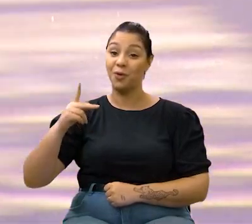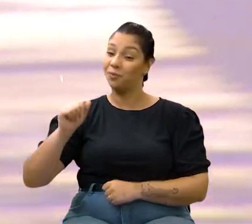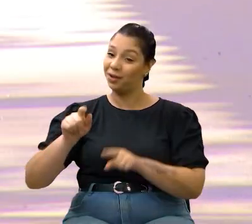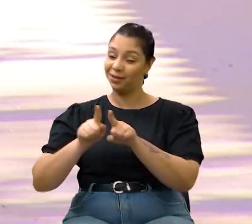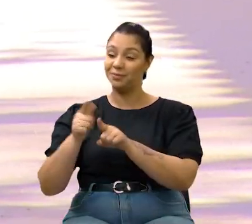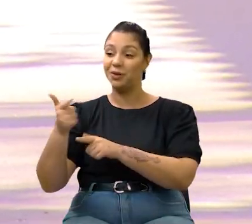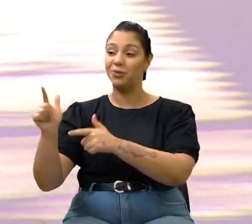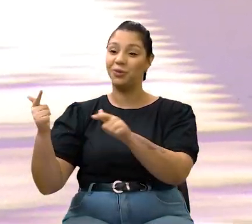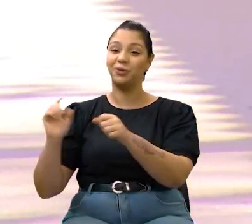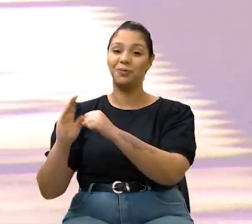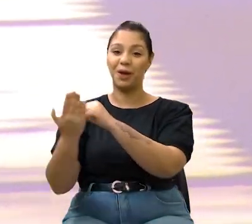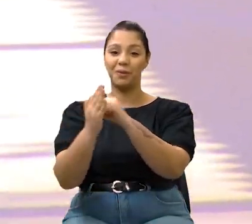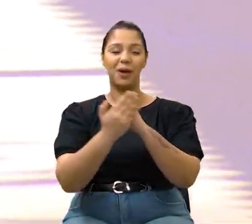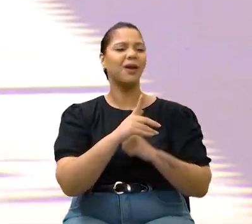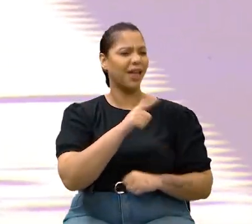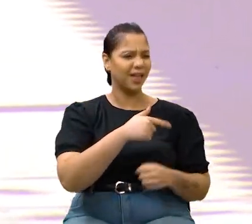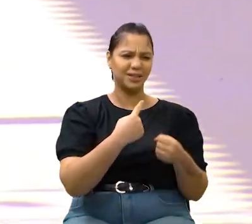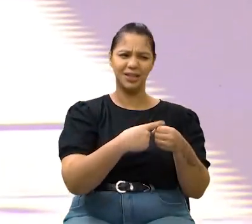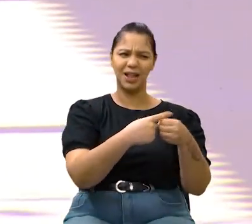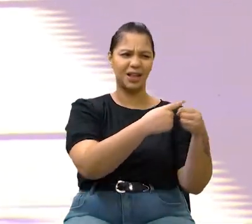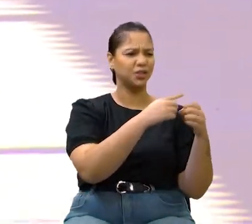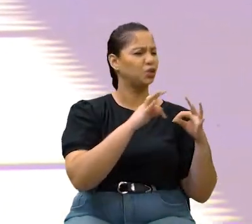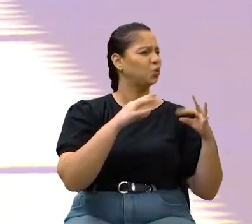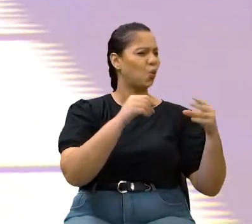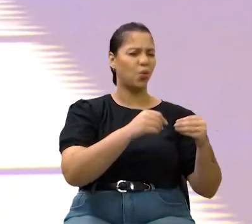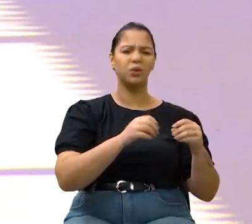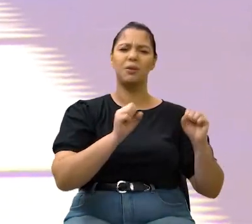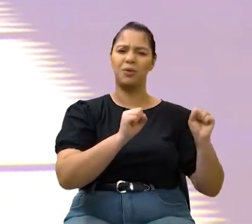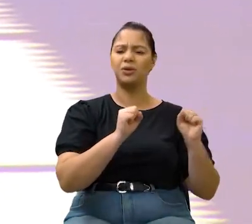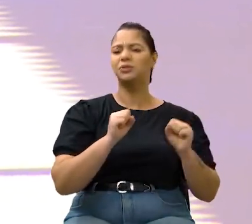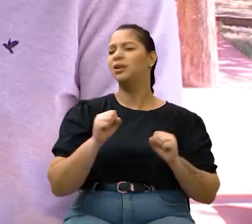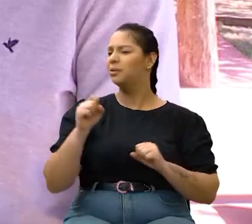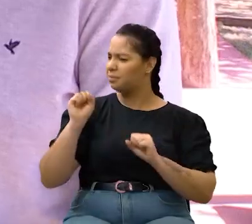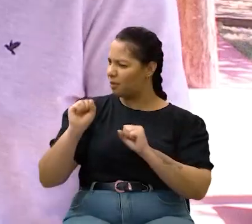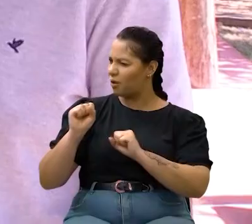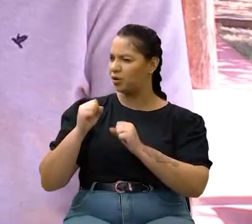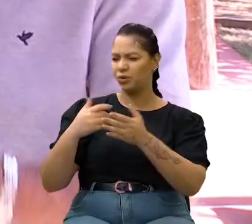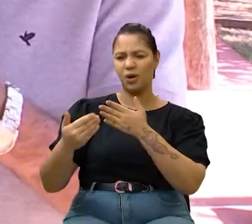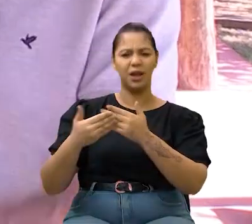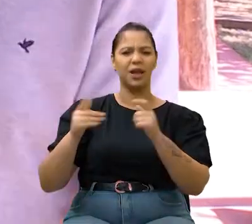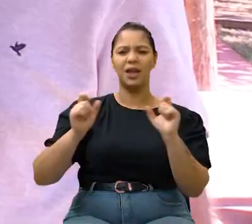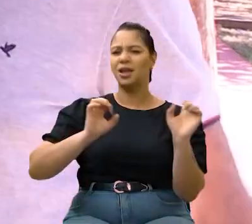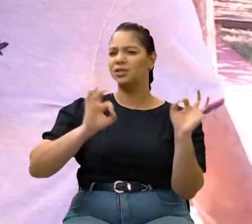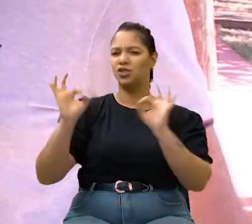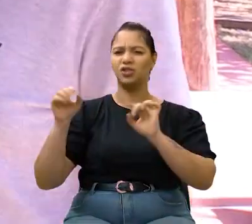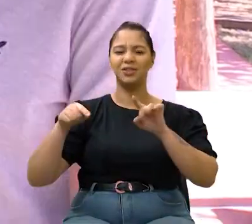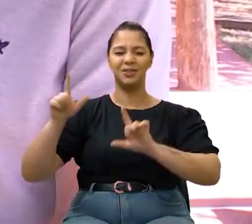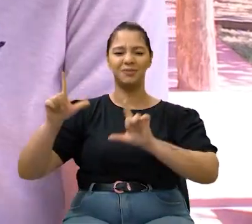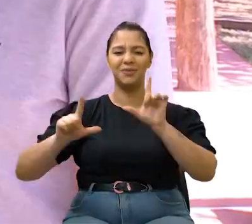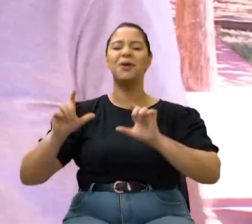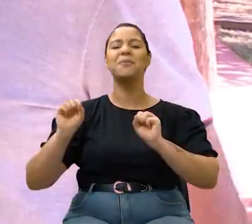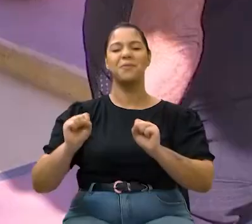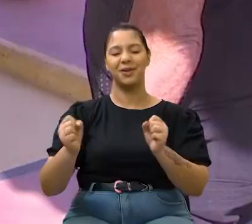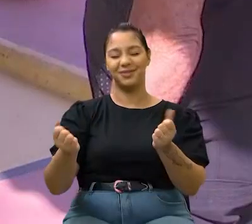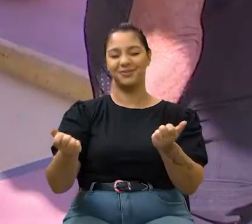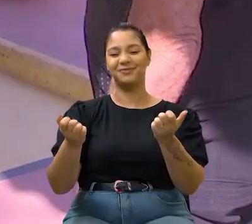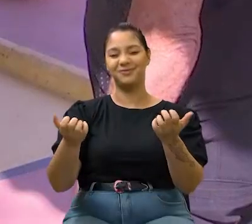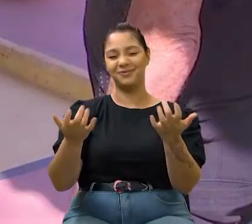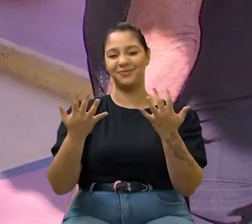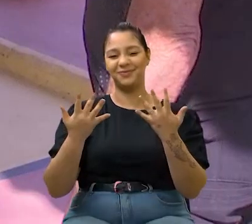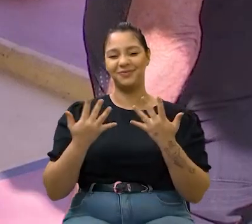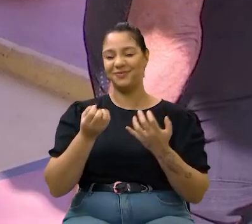Campinas inteira, né? Quem quiser Campinas vir. Campinas inteira. Que vai ver esse programa aí, pode aparecer aqui que será bem-vindo.